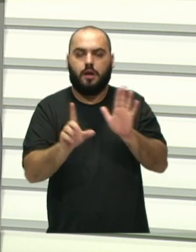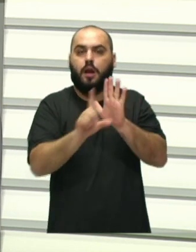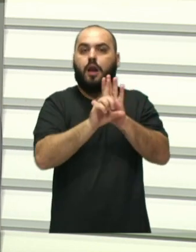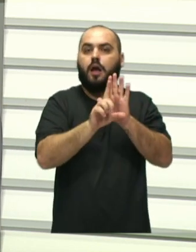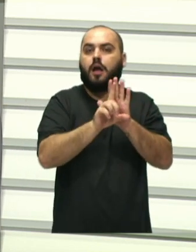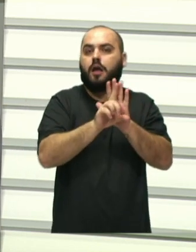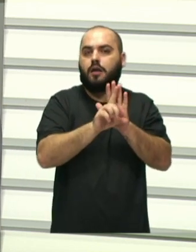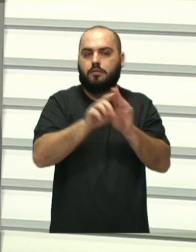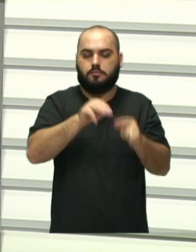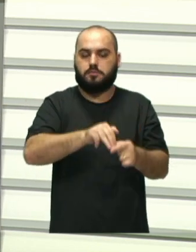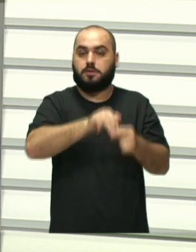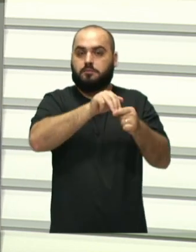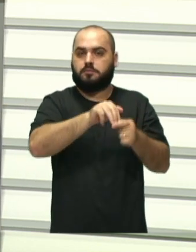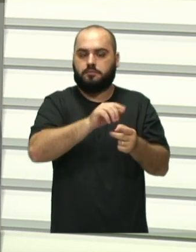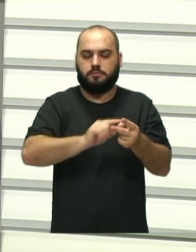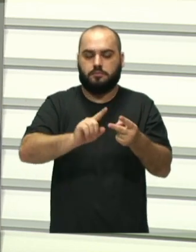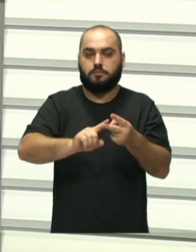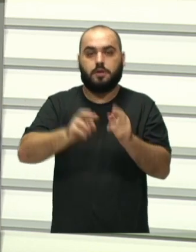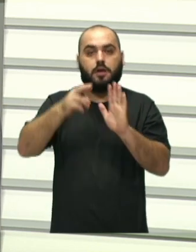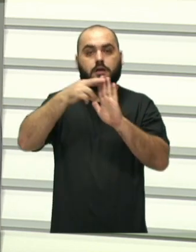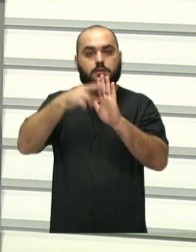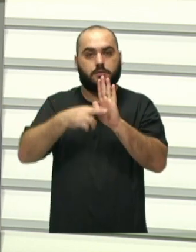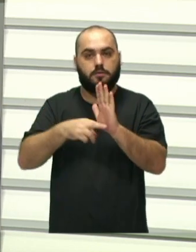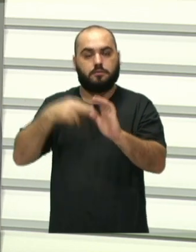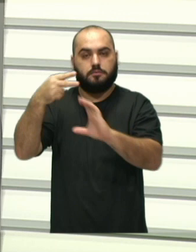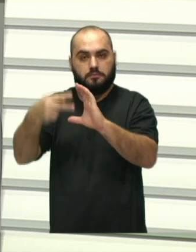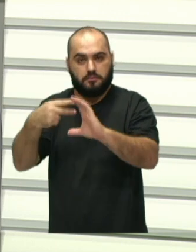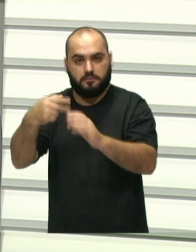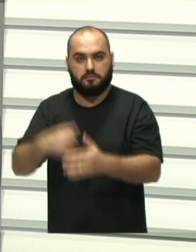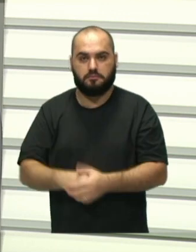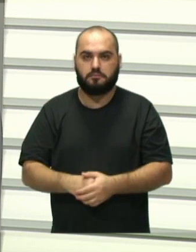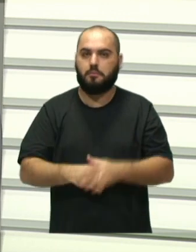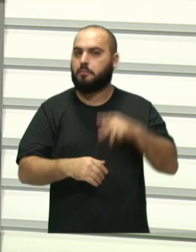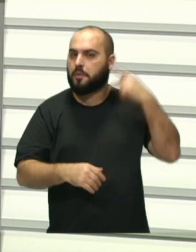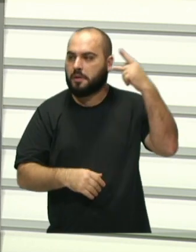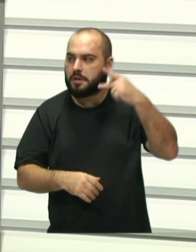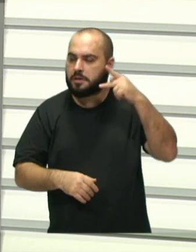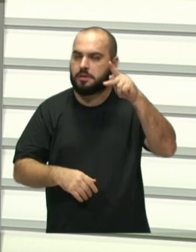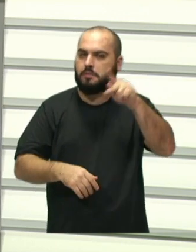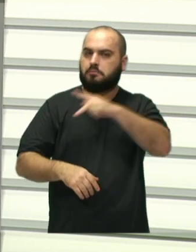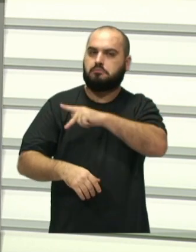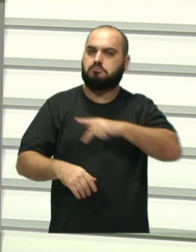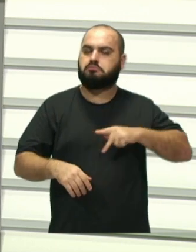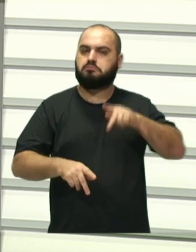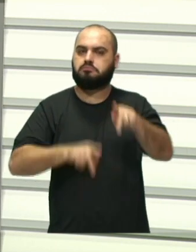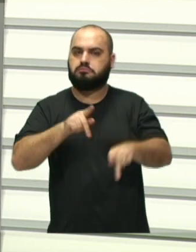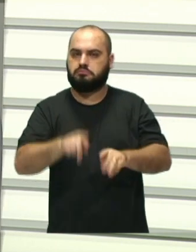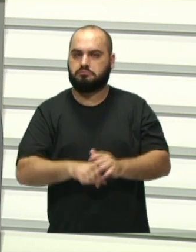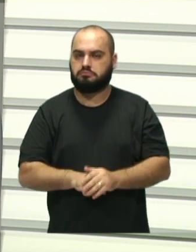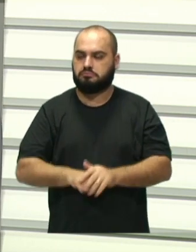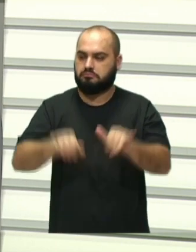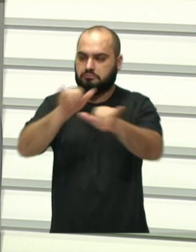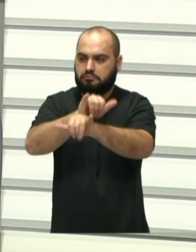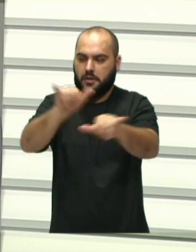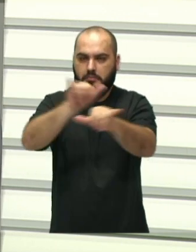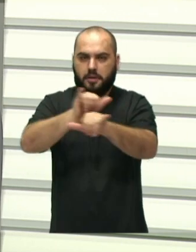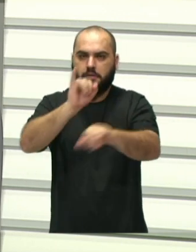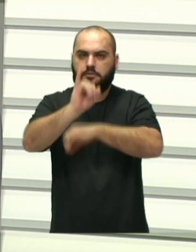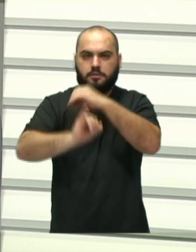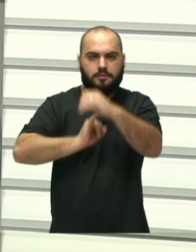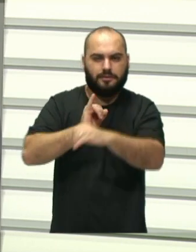orgânica contratar do regimento da casa de políticas públicas e de marketing digital